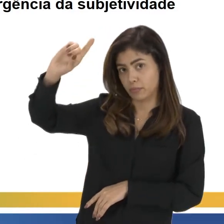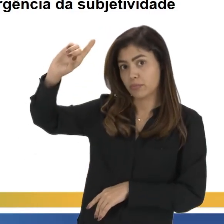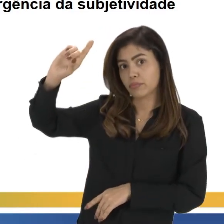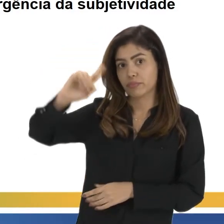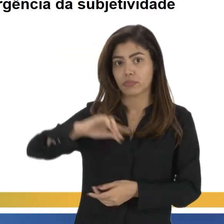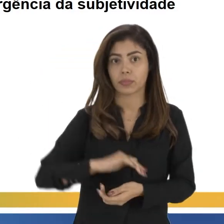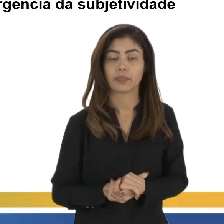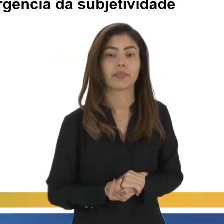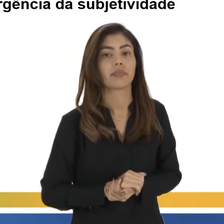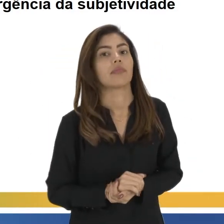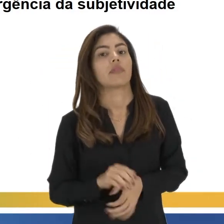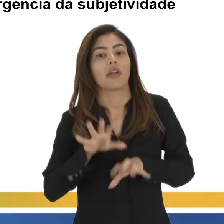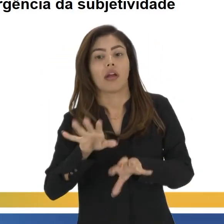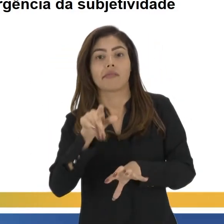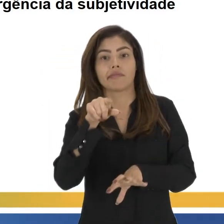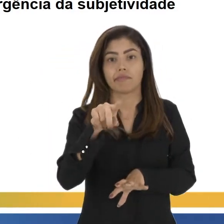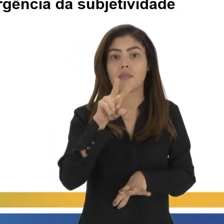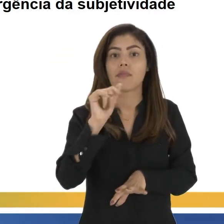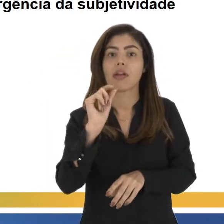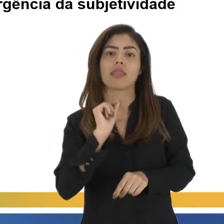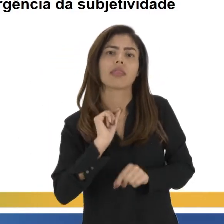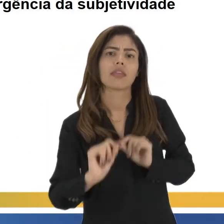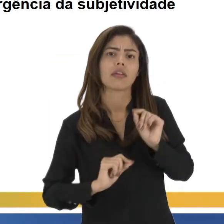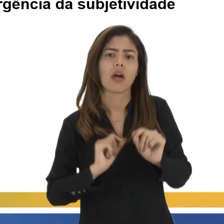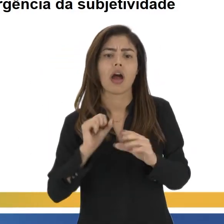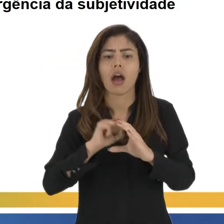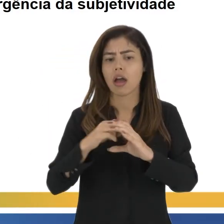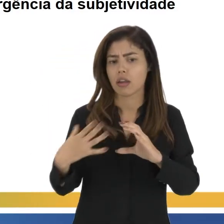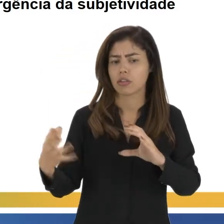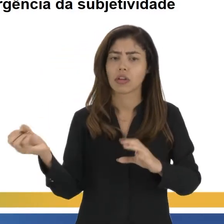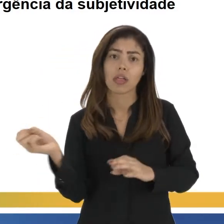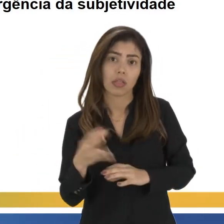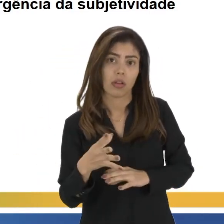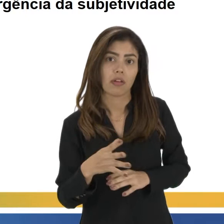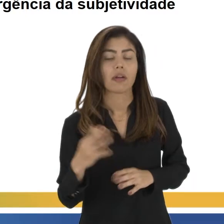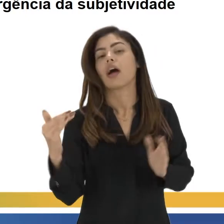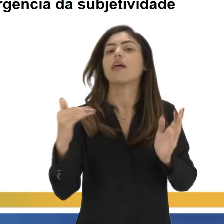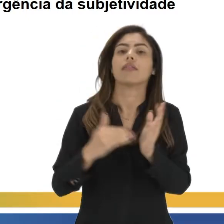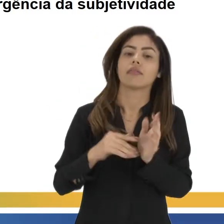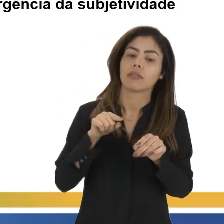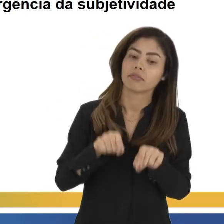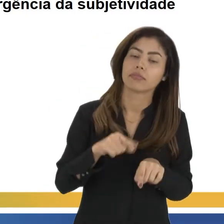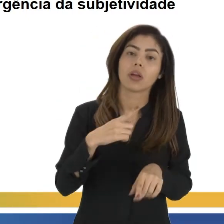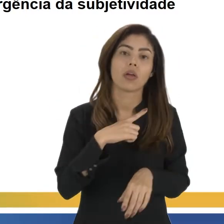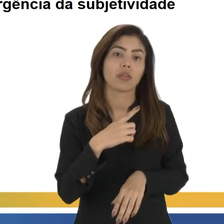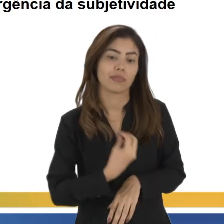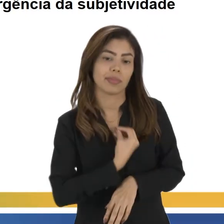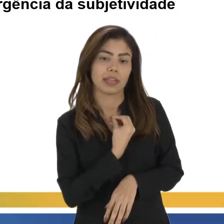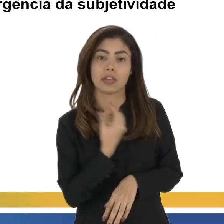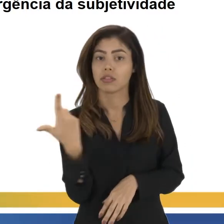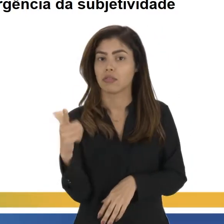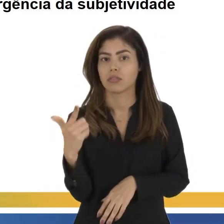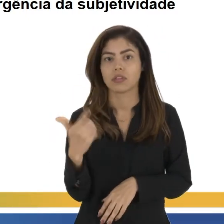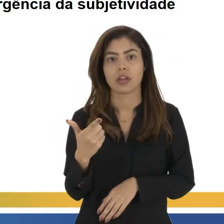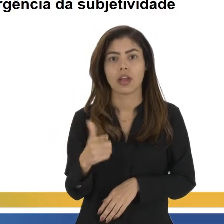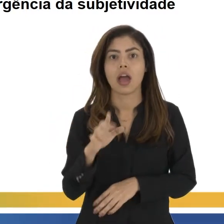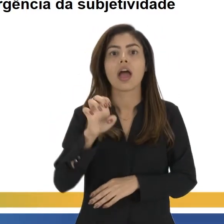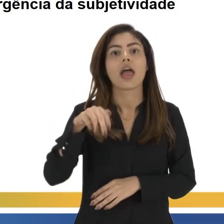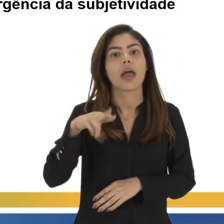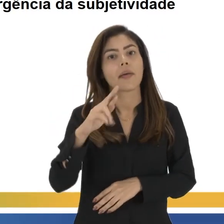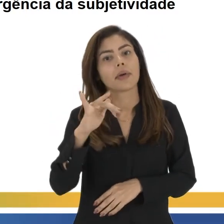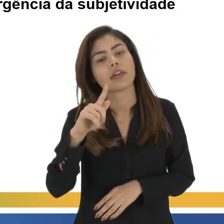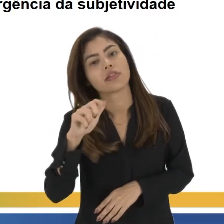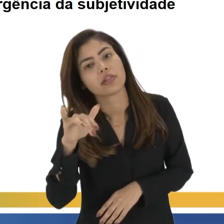Deus. Aí exige aí uma nova característica que até então não se fazia presente, que é a emergência